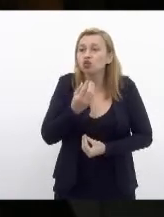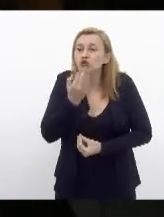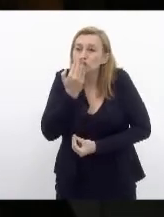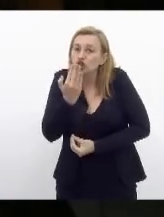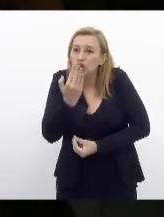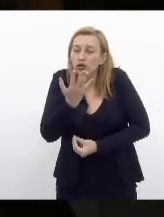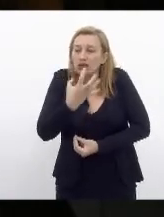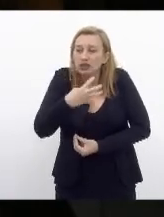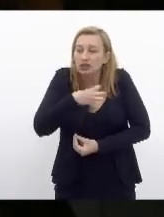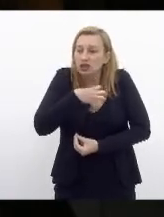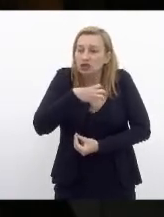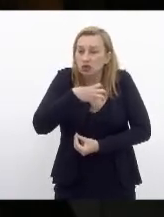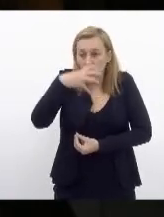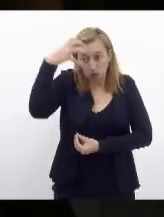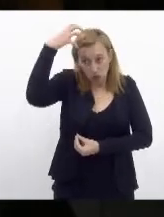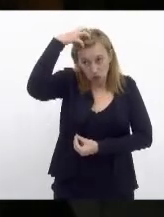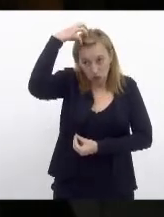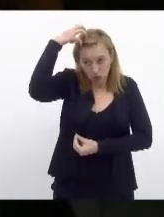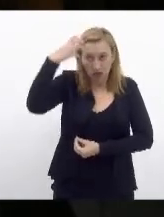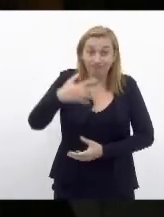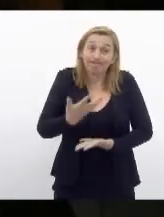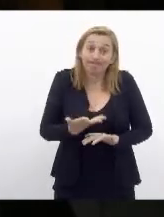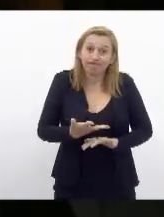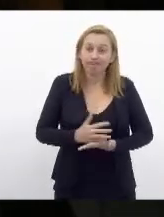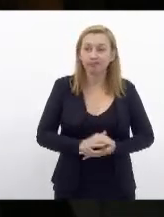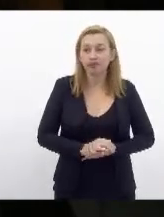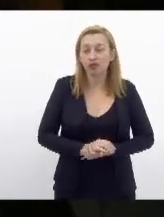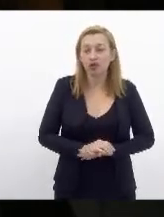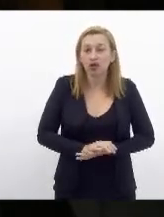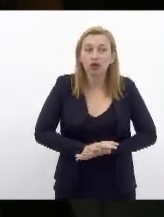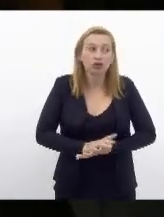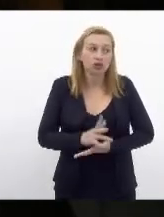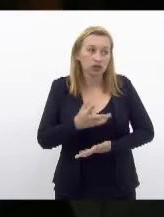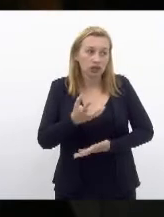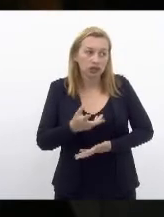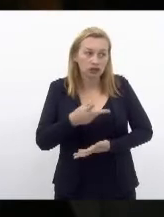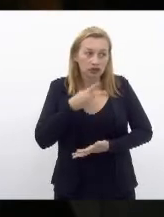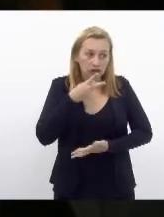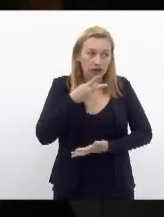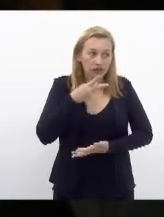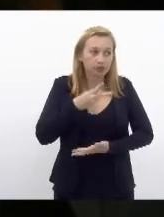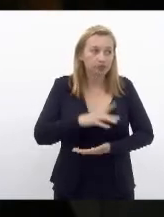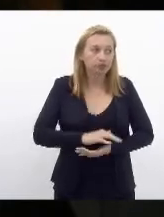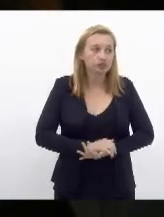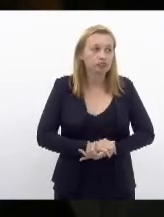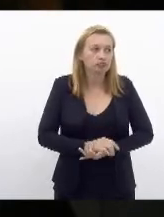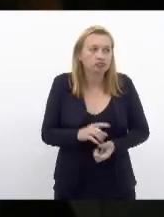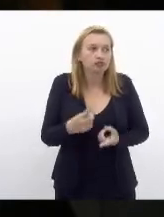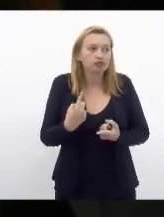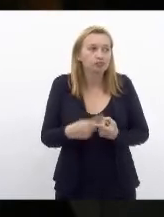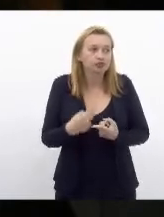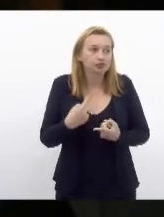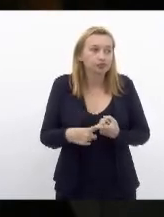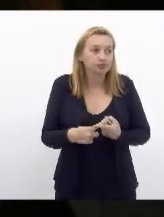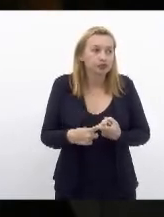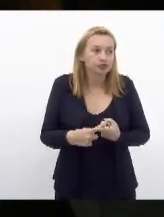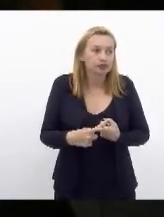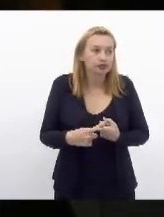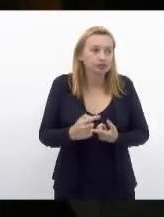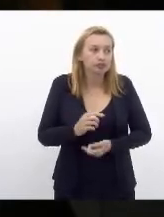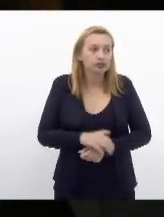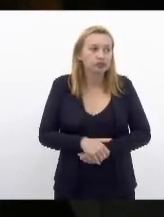de sentimento de culpa. Não estou querendo reafirmar, porque nós